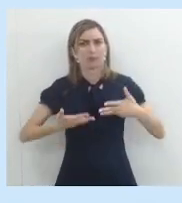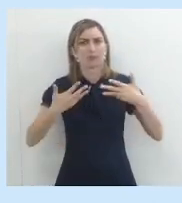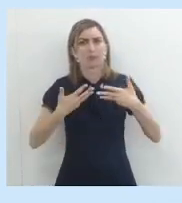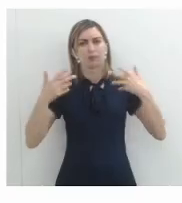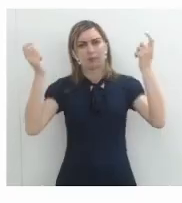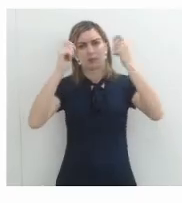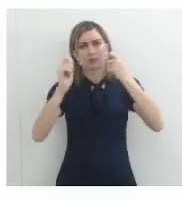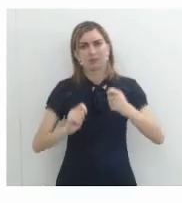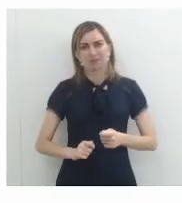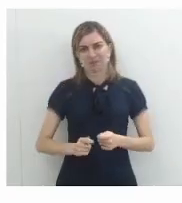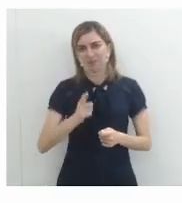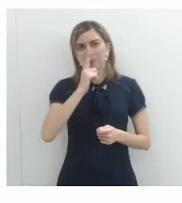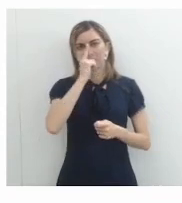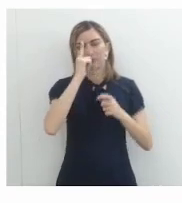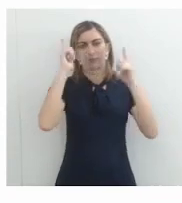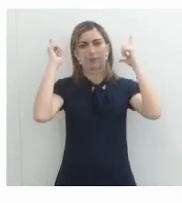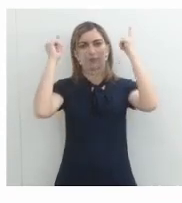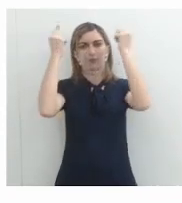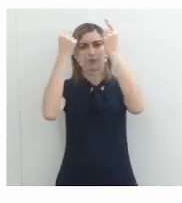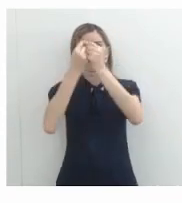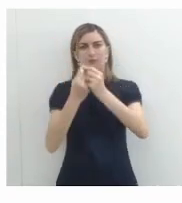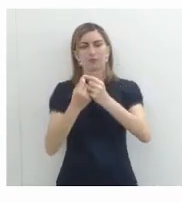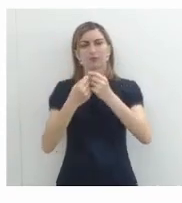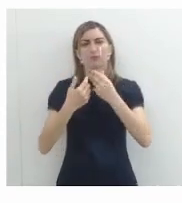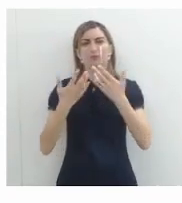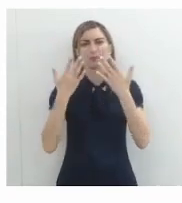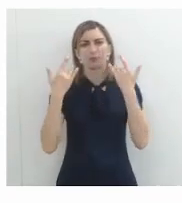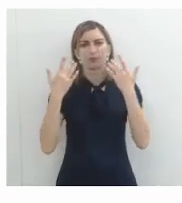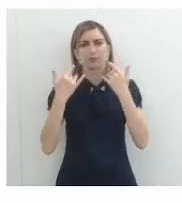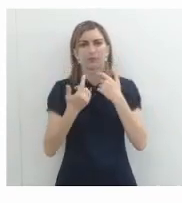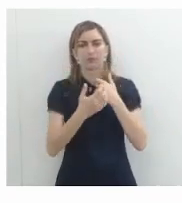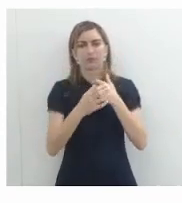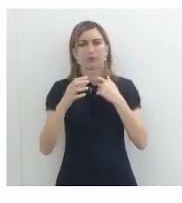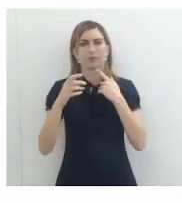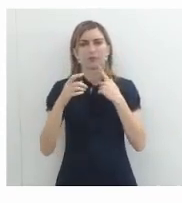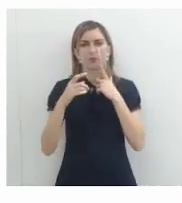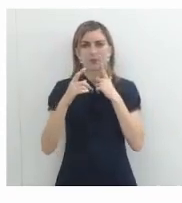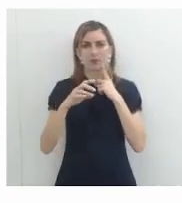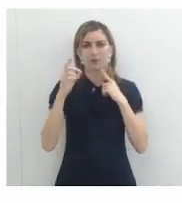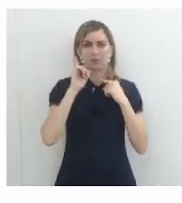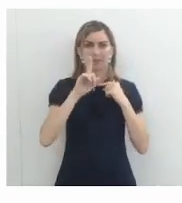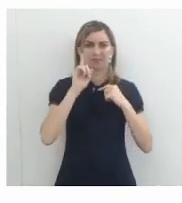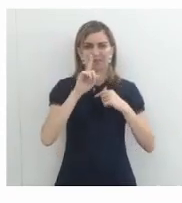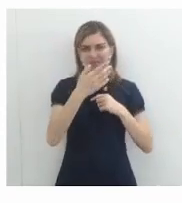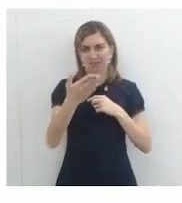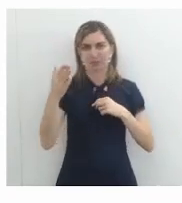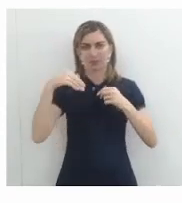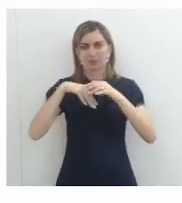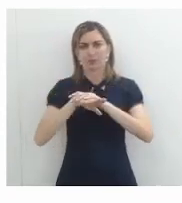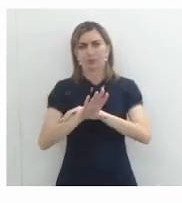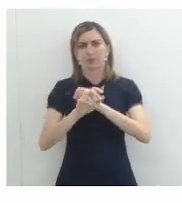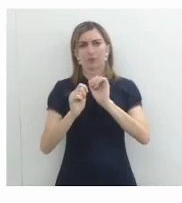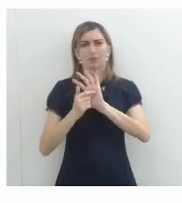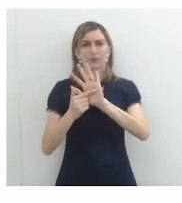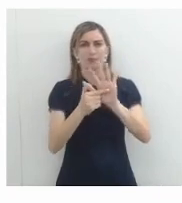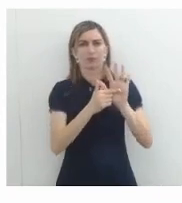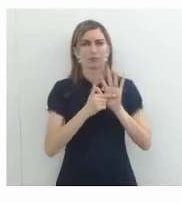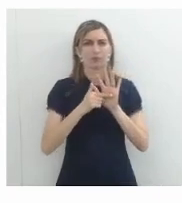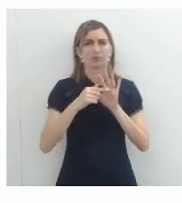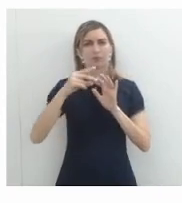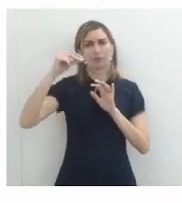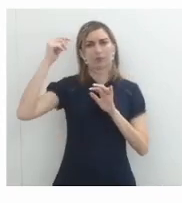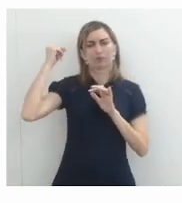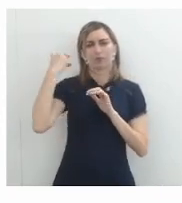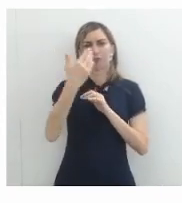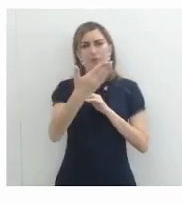grega. Os grandes museus europeus, estadunidenses, né, dos Estados Unidos, guardam e expõem essas relíquias, né?